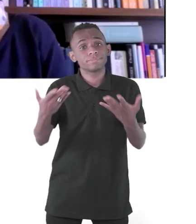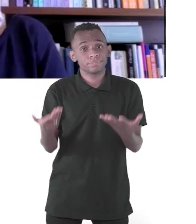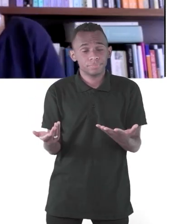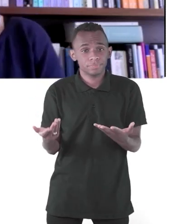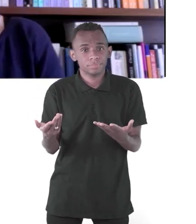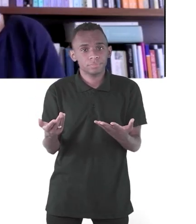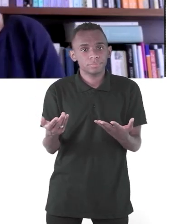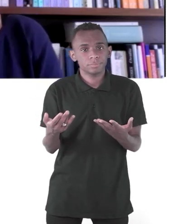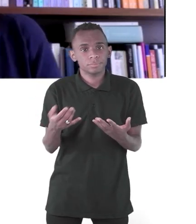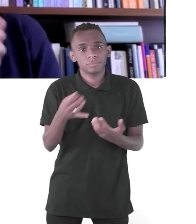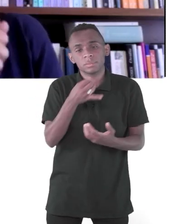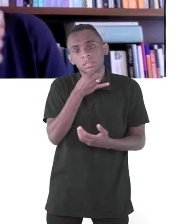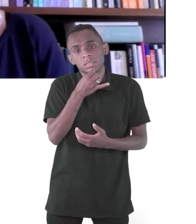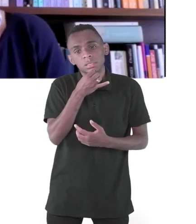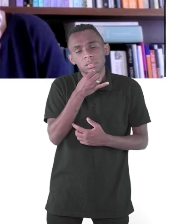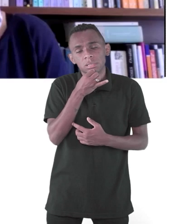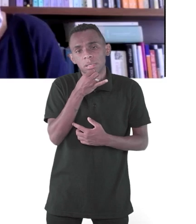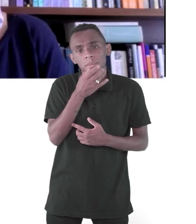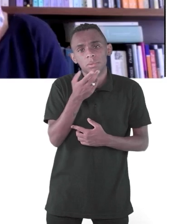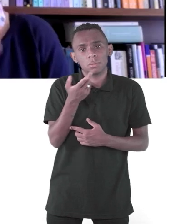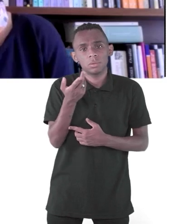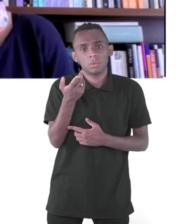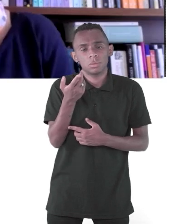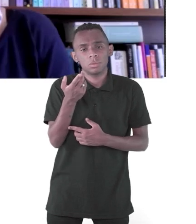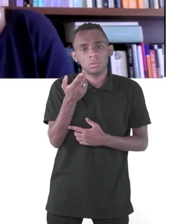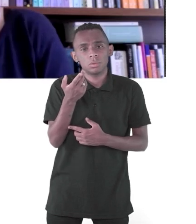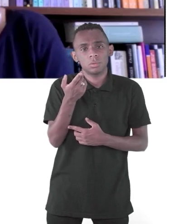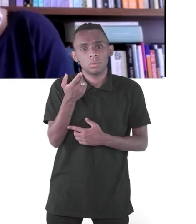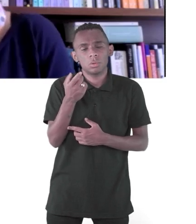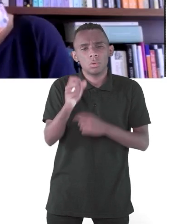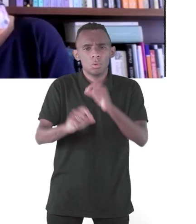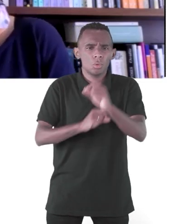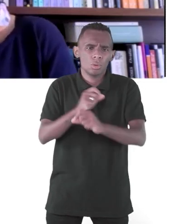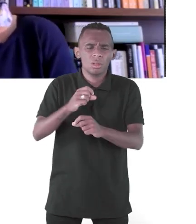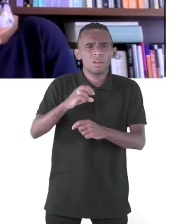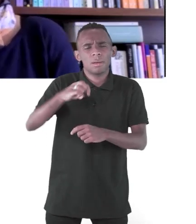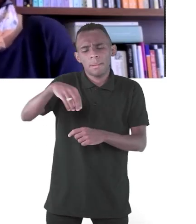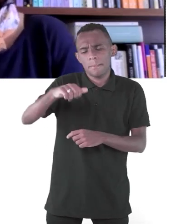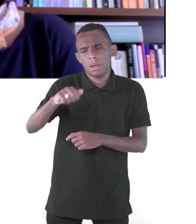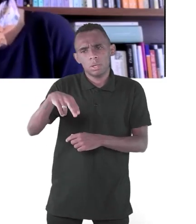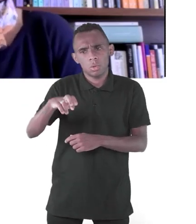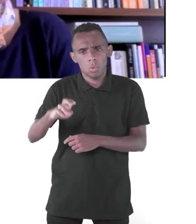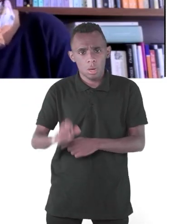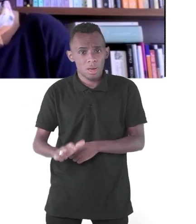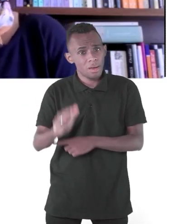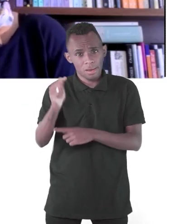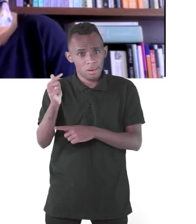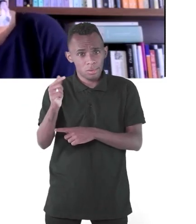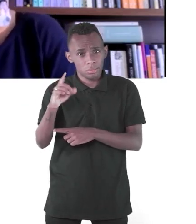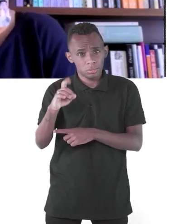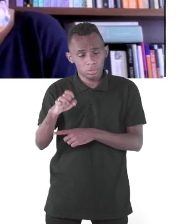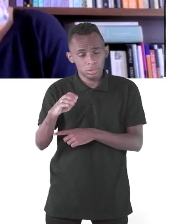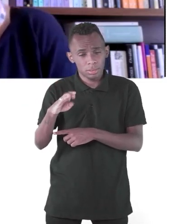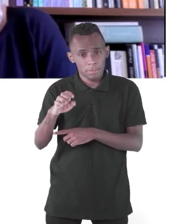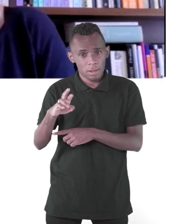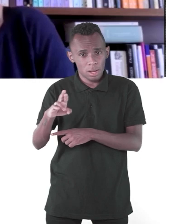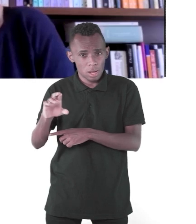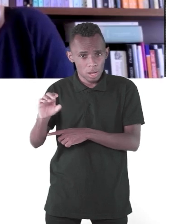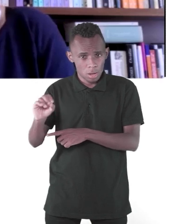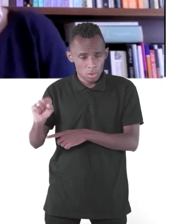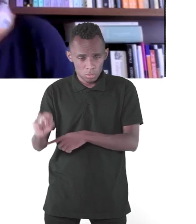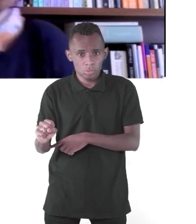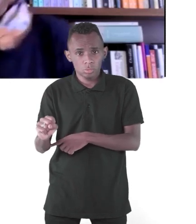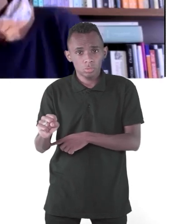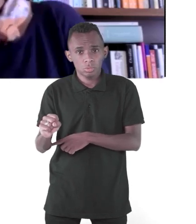uma pessoa que diz um negócio desse? Talvez seja Manuel de Barros. Qual é a canção de